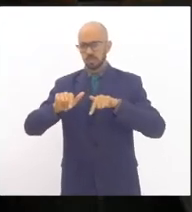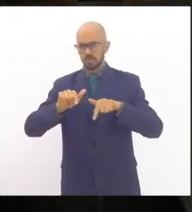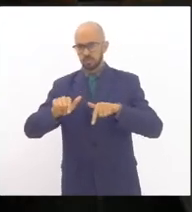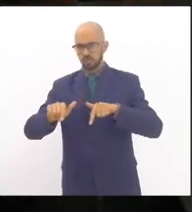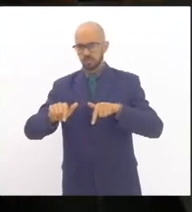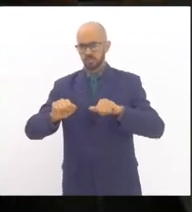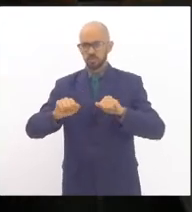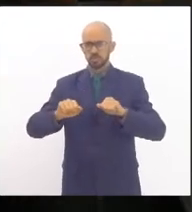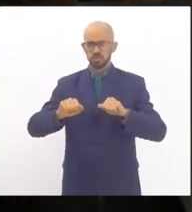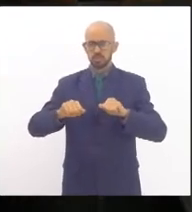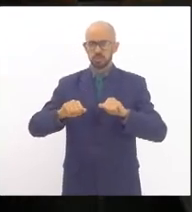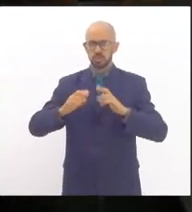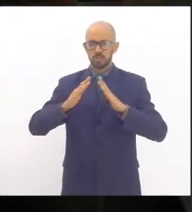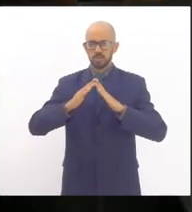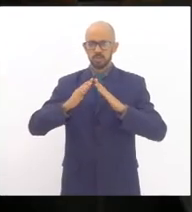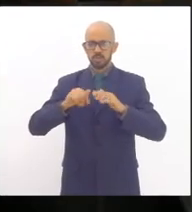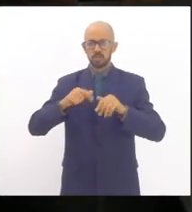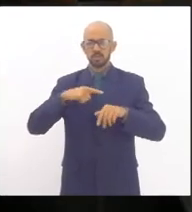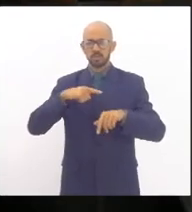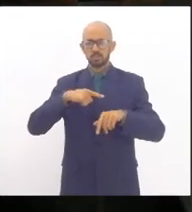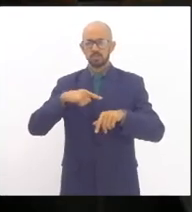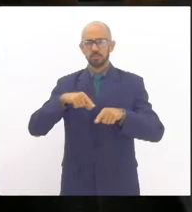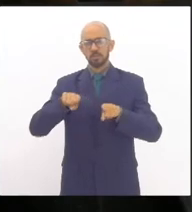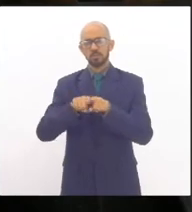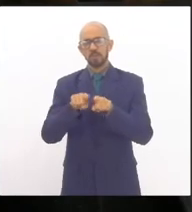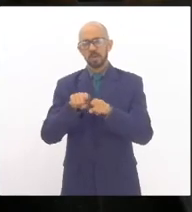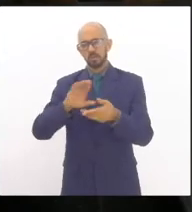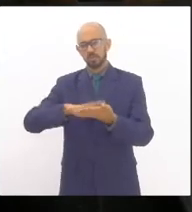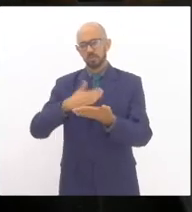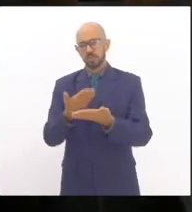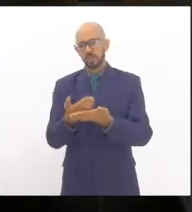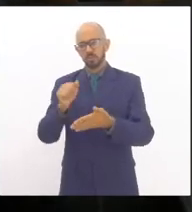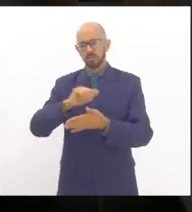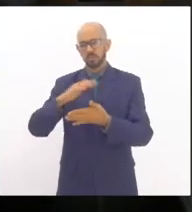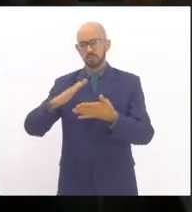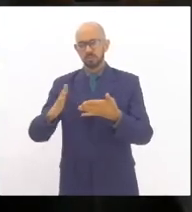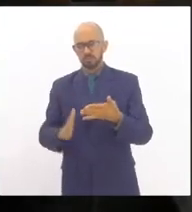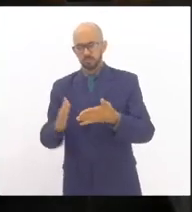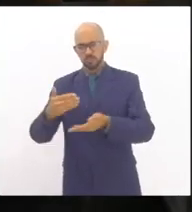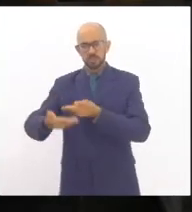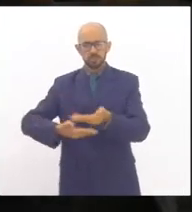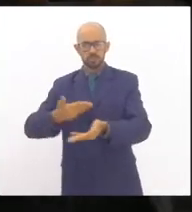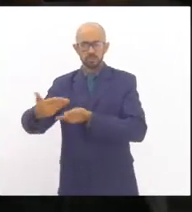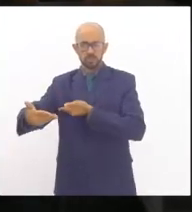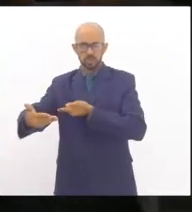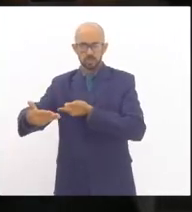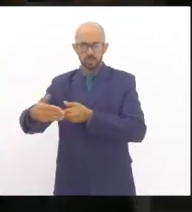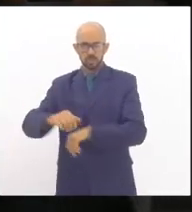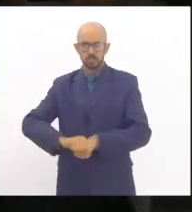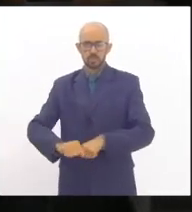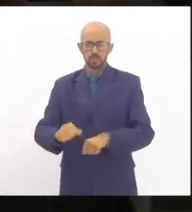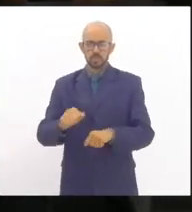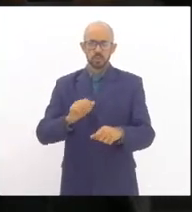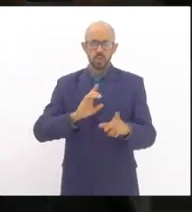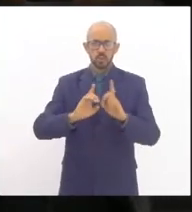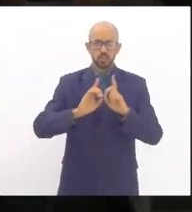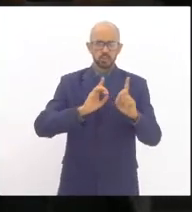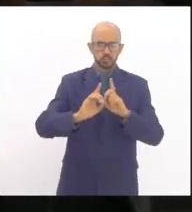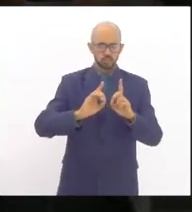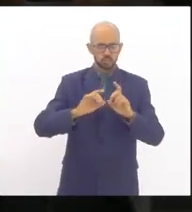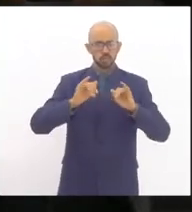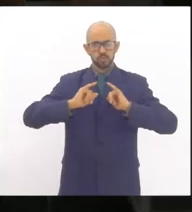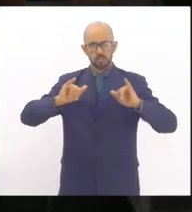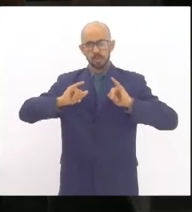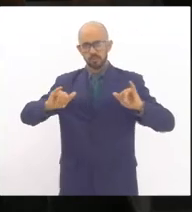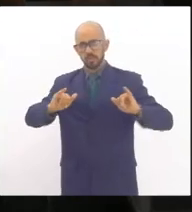trabalhadoras esta casa inclua aqui o nosso intérprete de libras que faz a mediação sócio linguística entre os nossos discursos as nossas manifestações